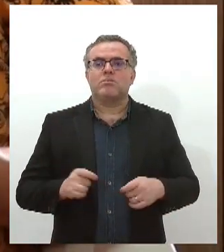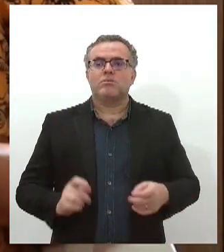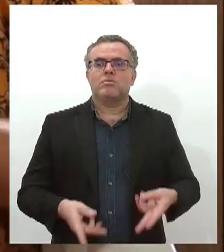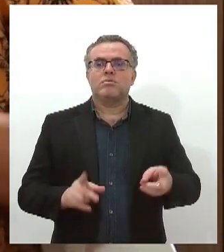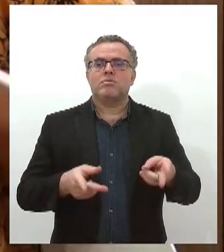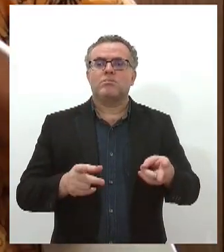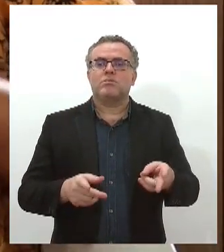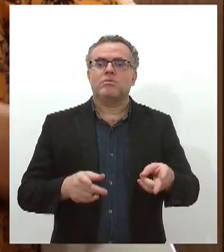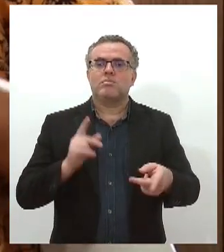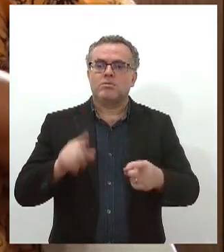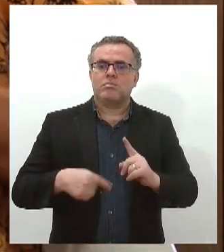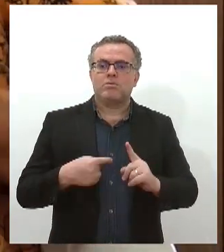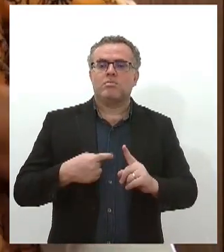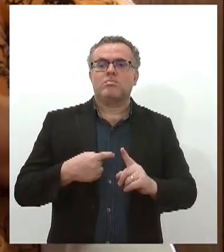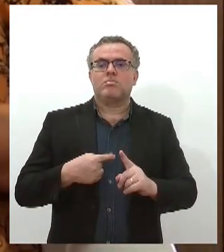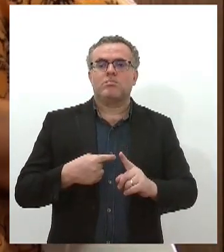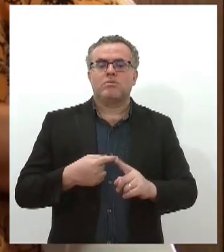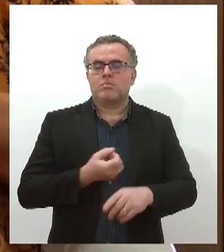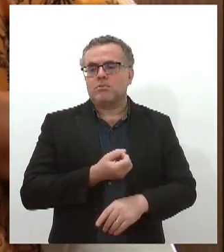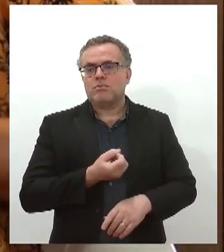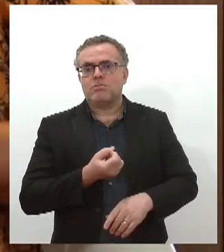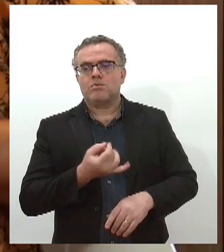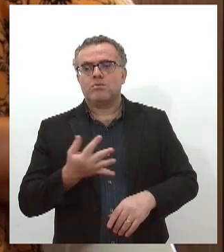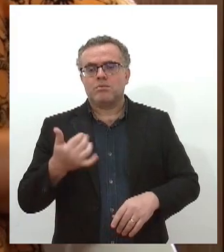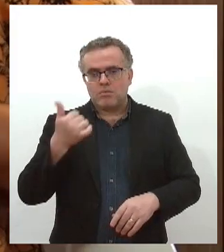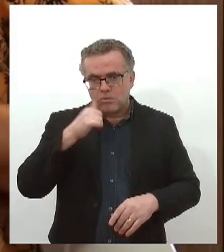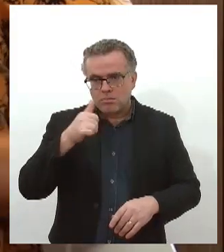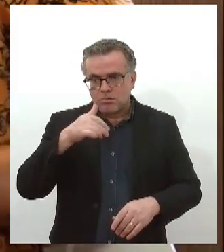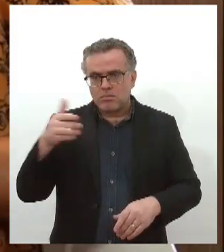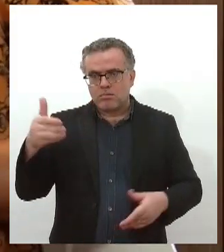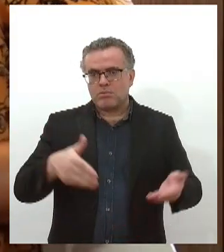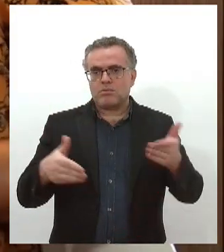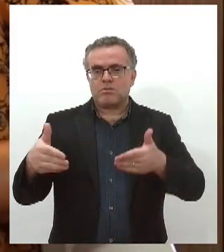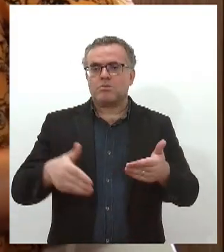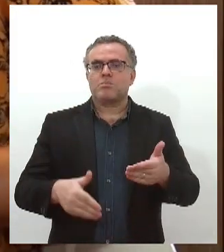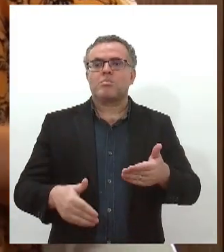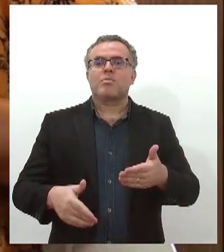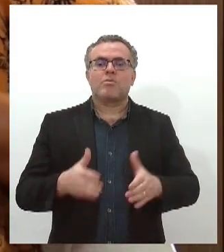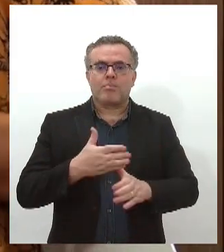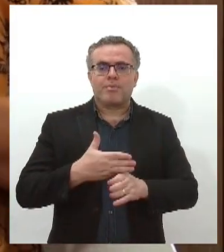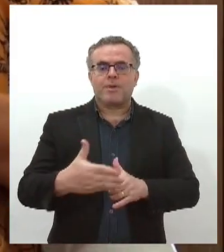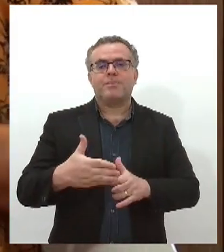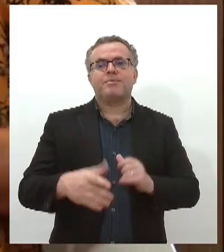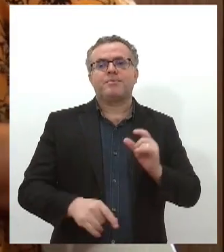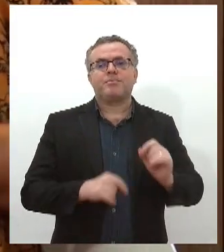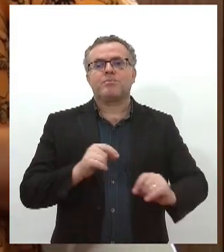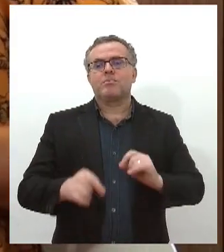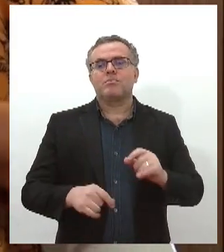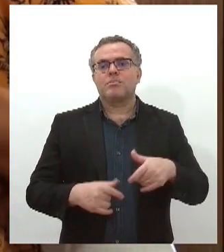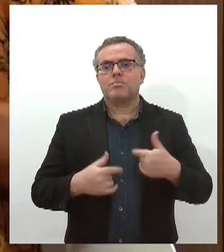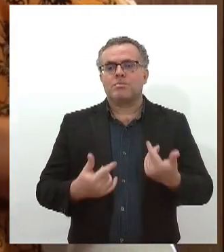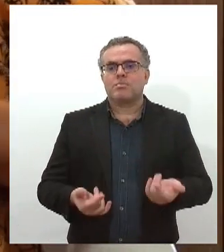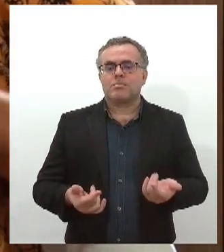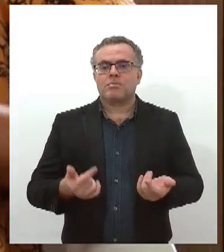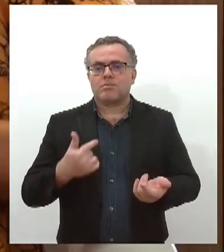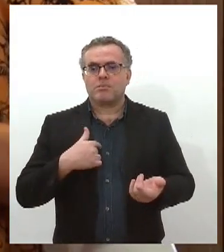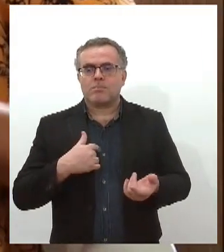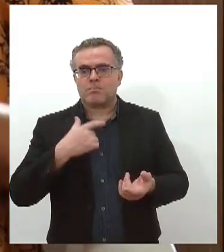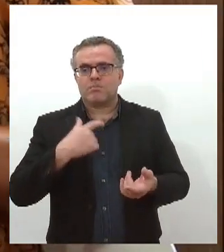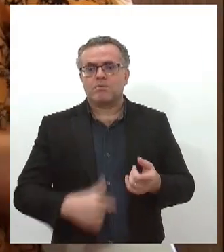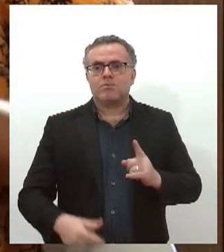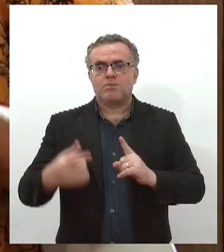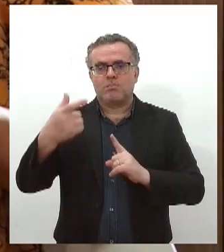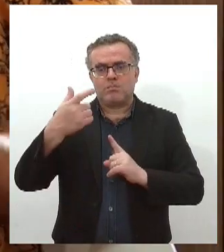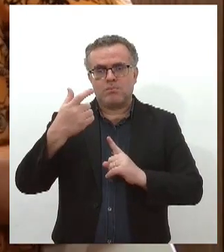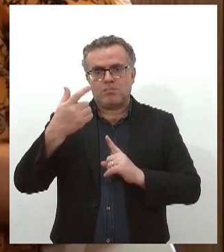esse número, e eu me sinto muito feliz em ser uma inspiração, né, em ser mulher e estar